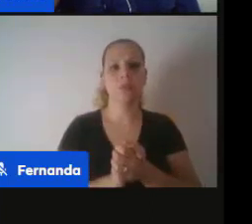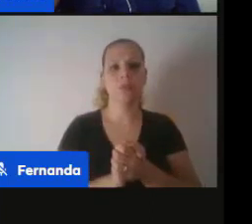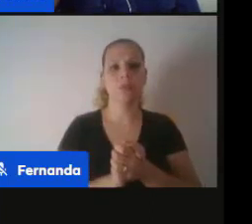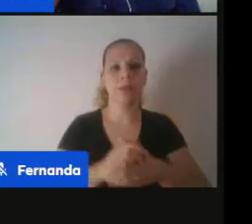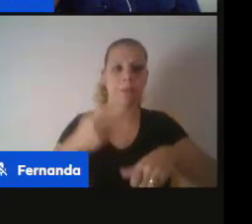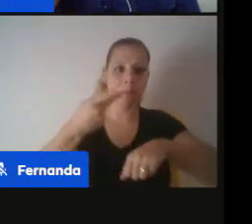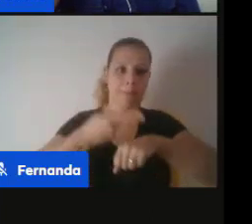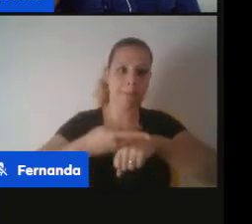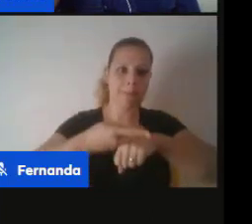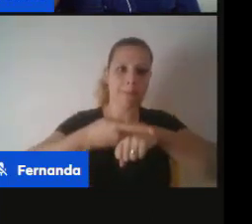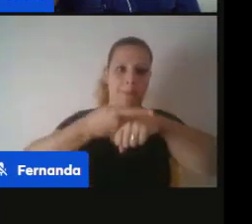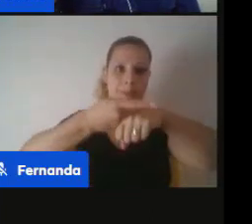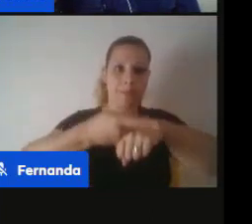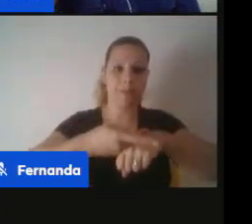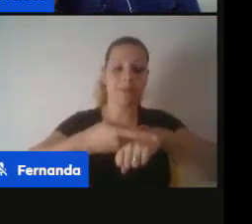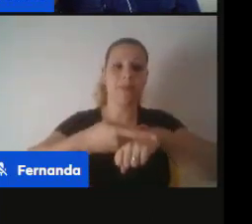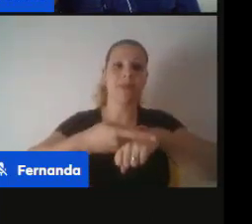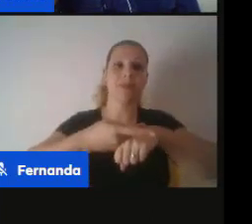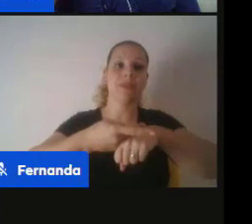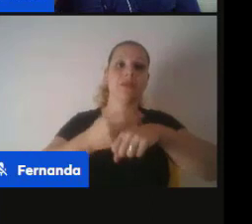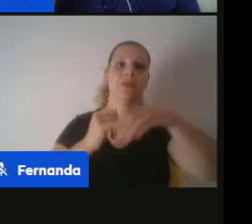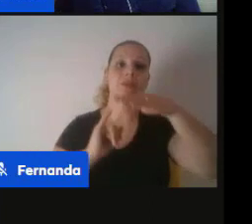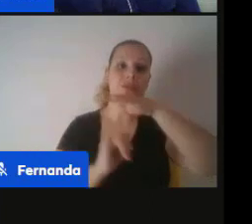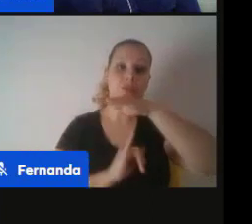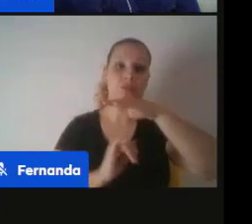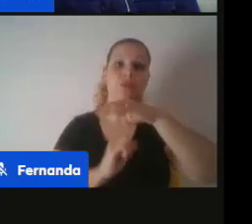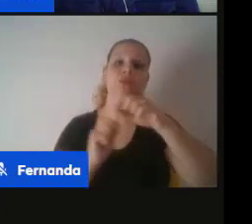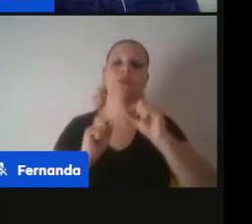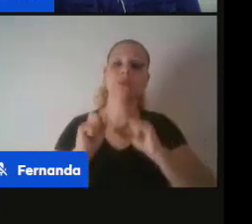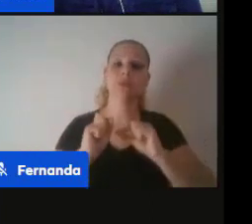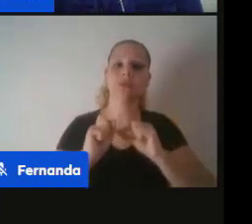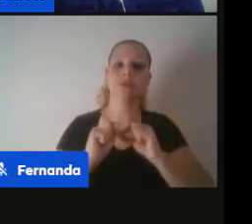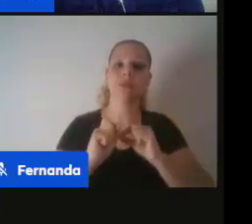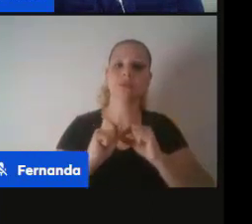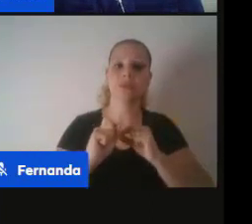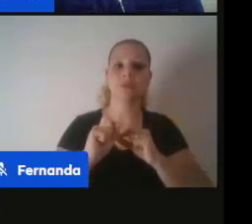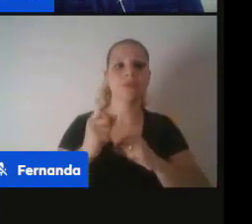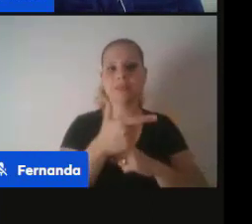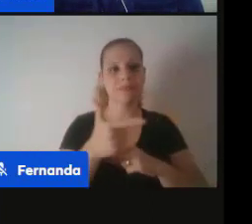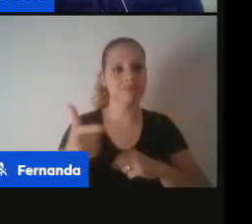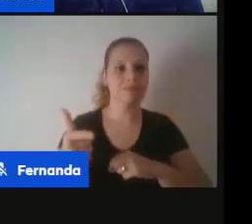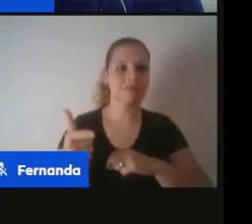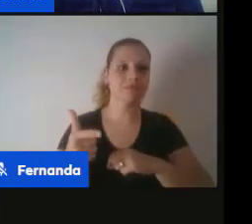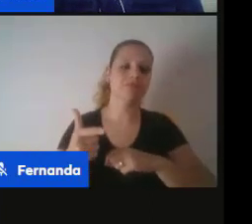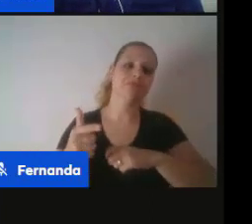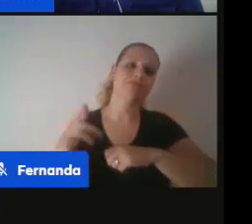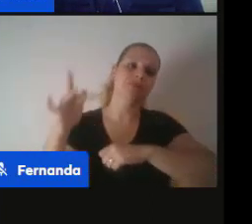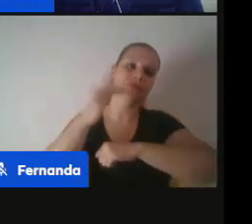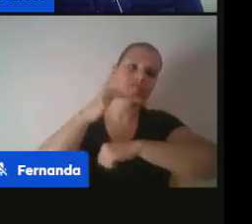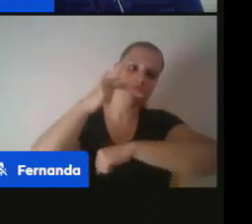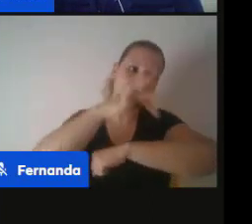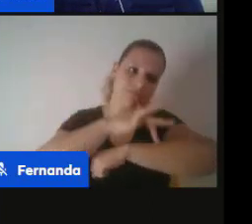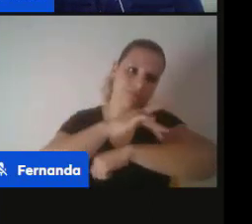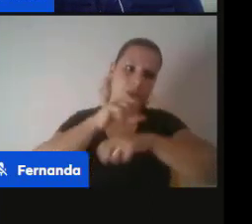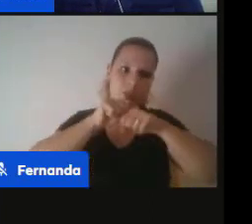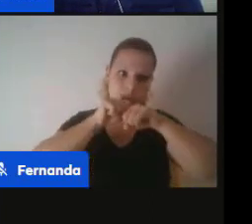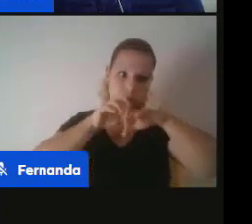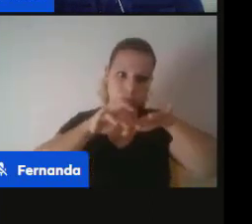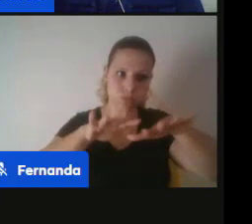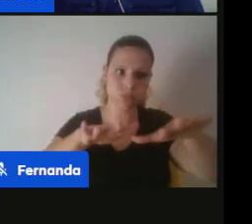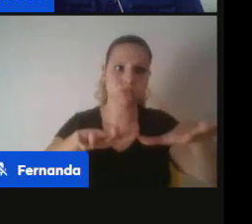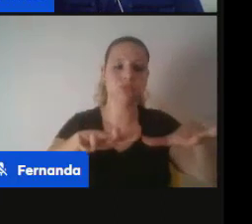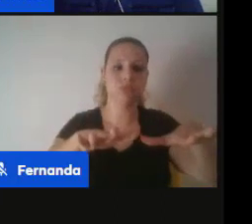que se manter por 6 meses sem risco de proliferação do vetor. Isso quando a gente diz sem